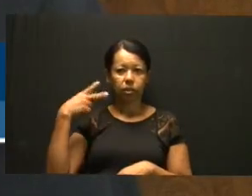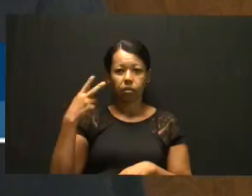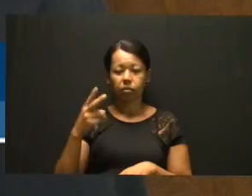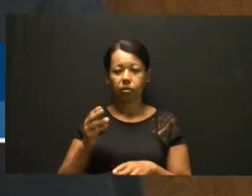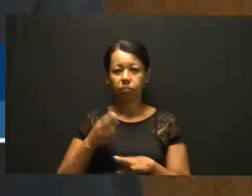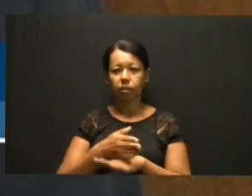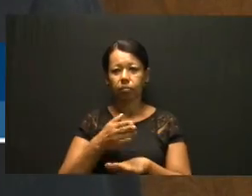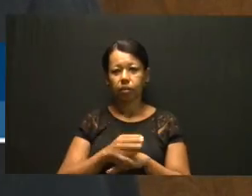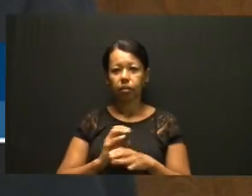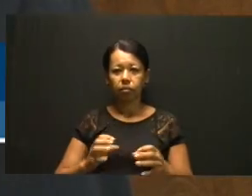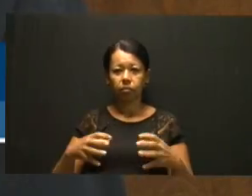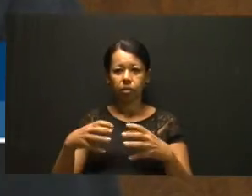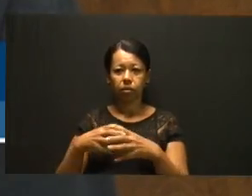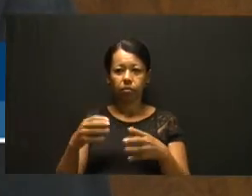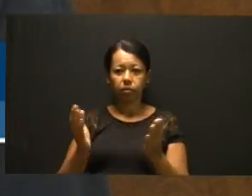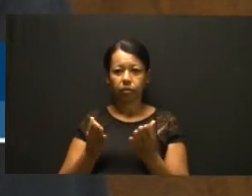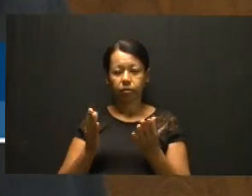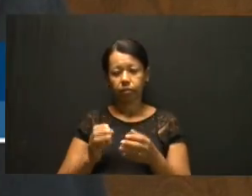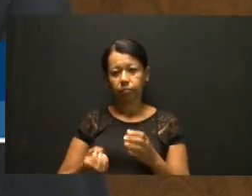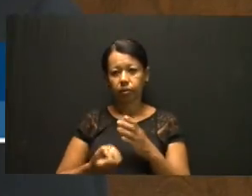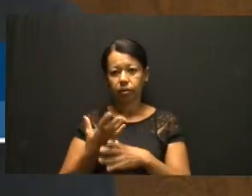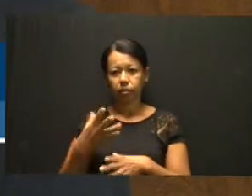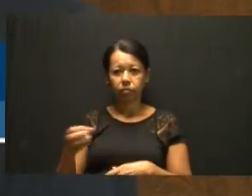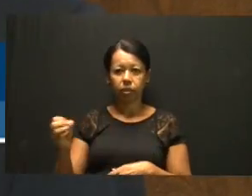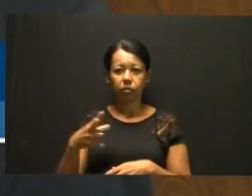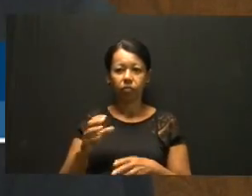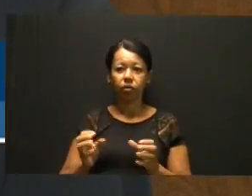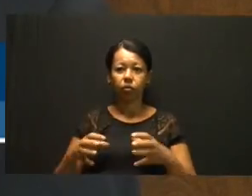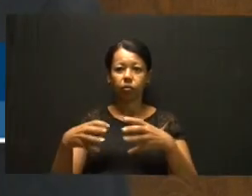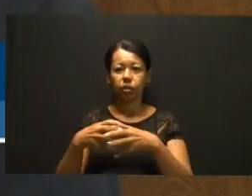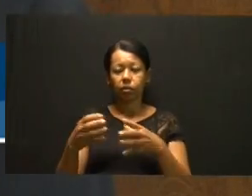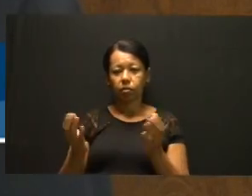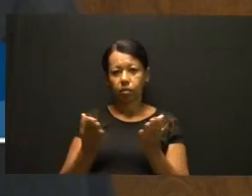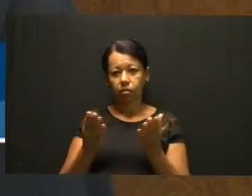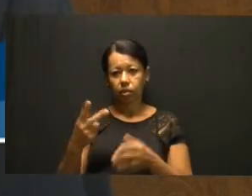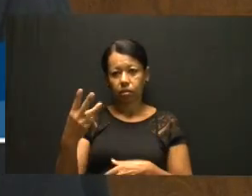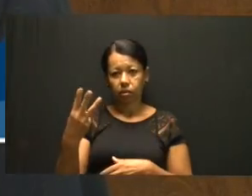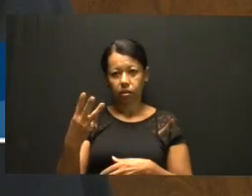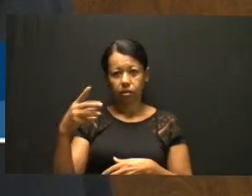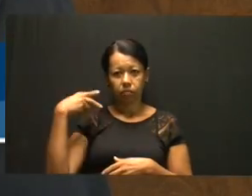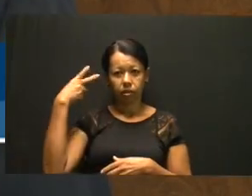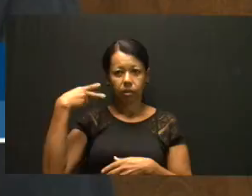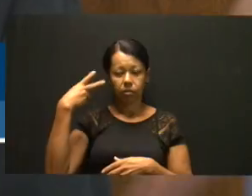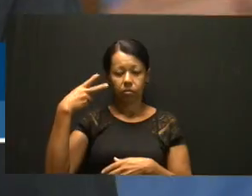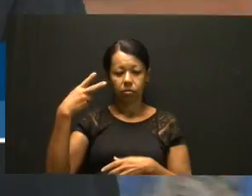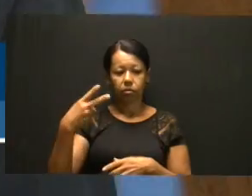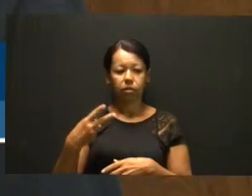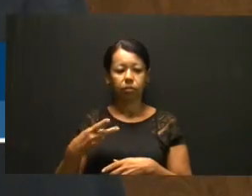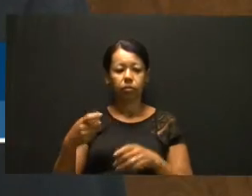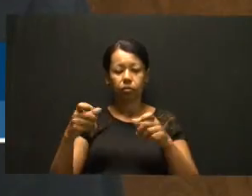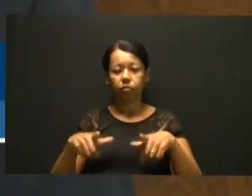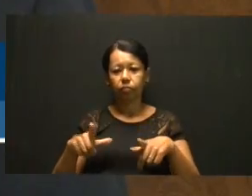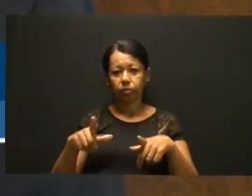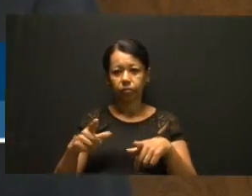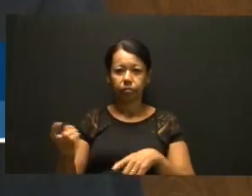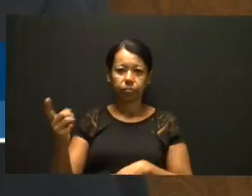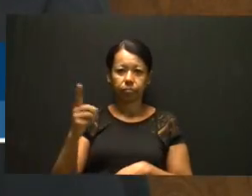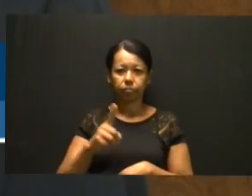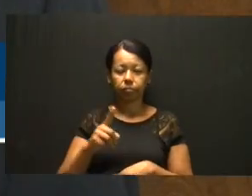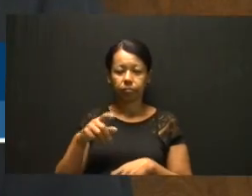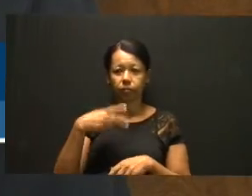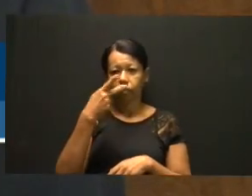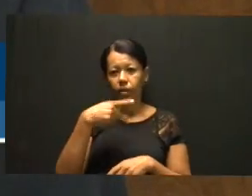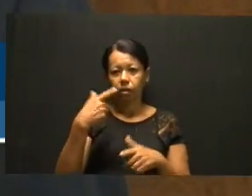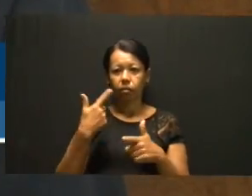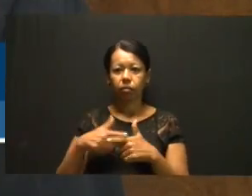comissão, mas agora estamos criando uma nova comissão, composta agora por 3 vereadores, onde nós estaremos voltando a tratar